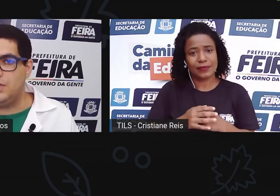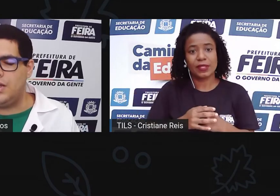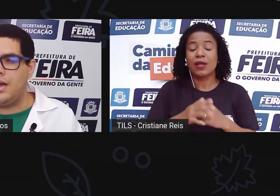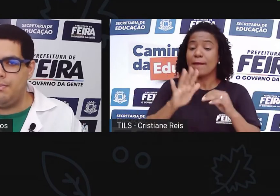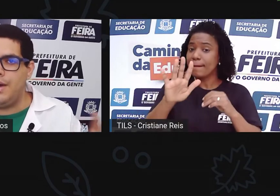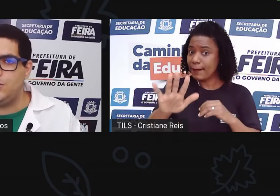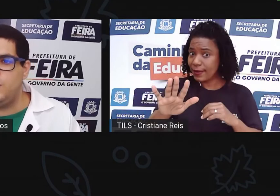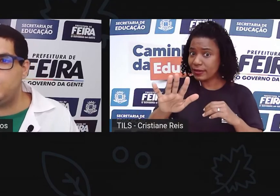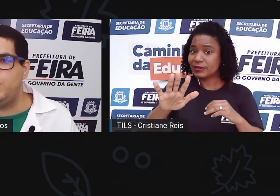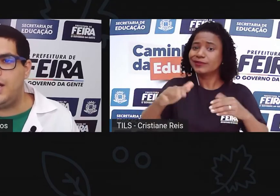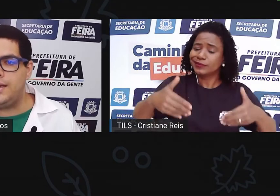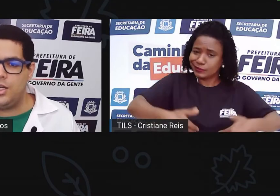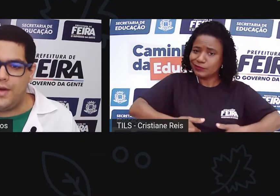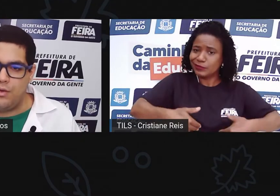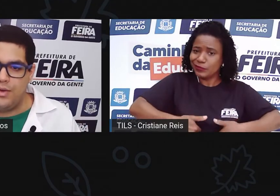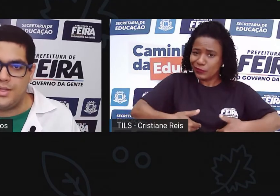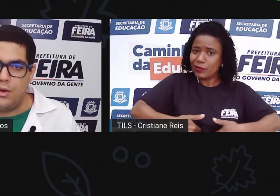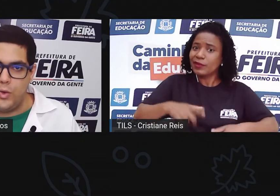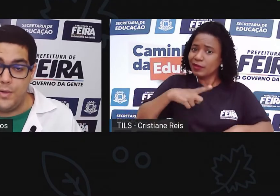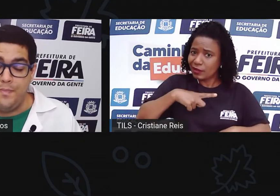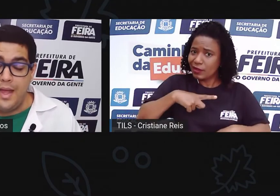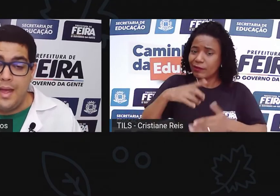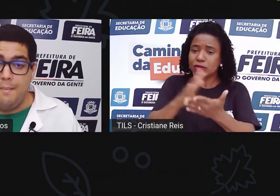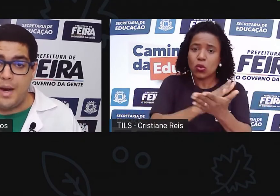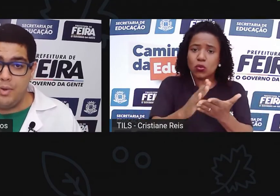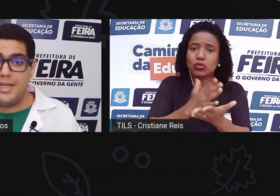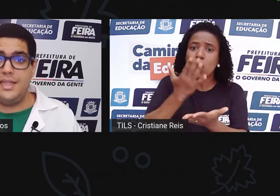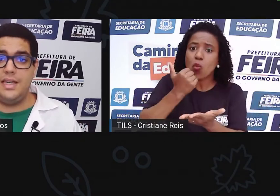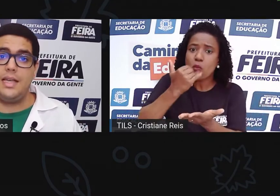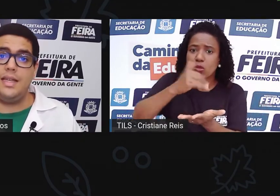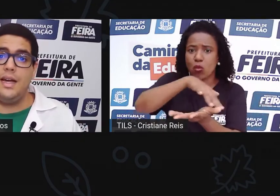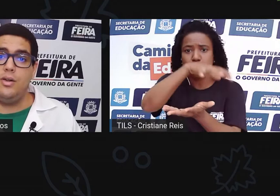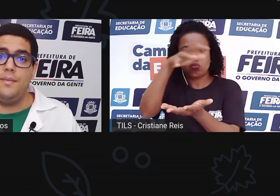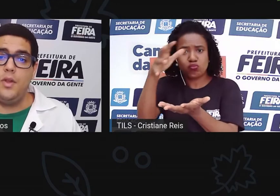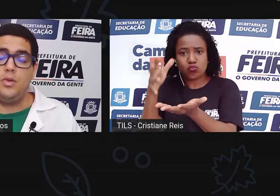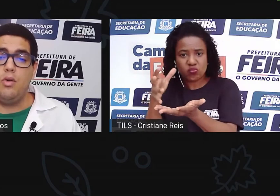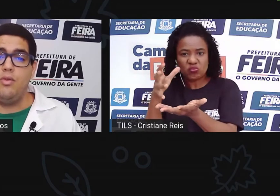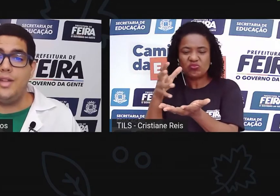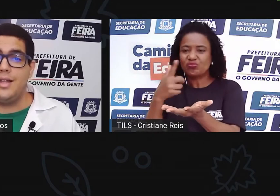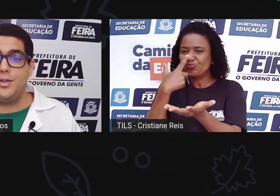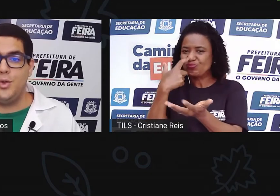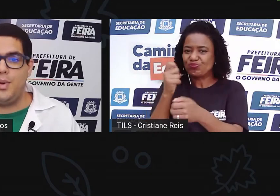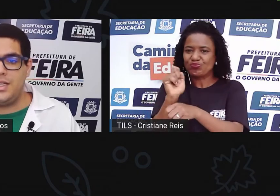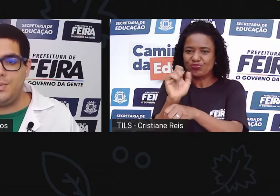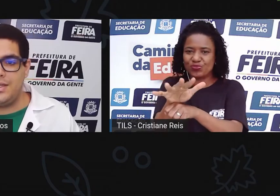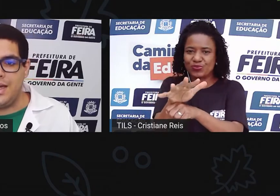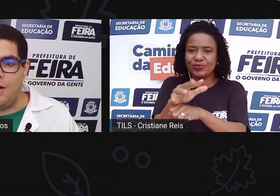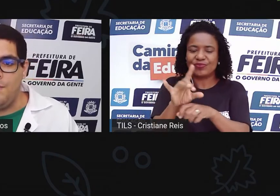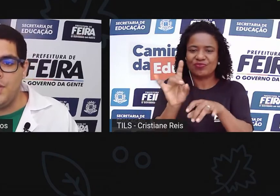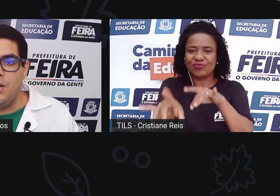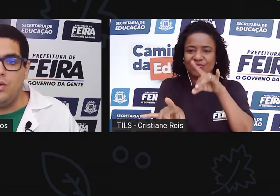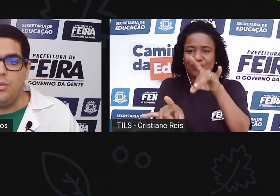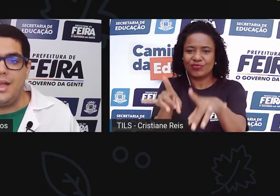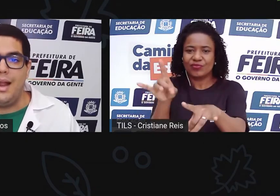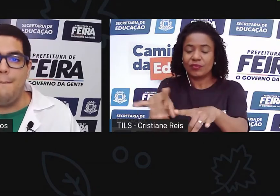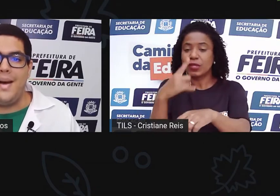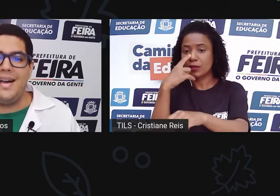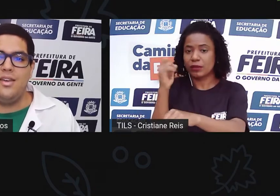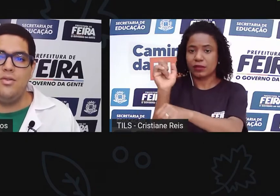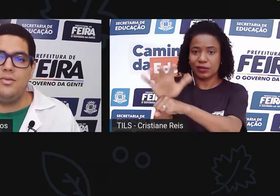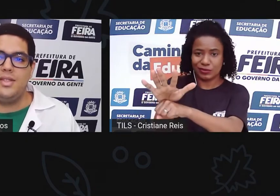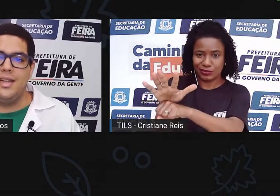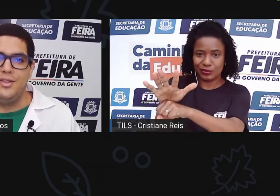desperdiçam. Então é mais ou menos por aí que a gente vai conversar hoje. Para poder seguir essa aula, eu tenho uma convidada super especial. O nome